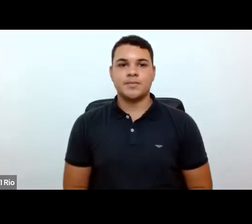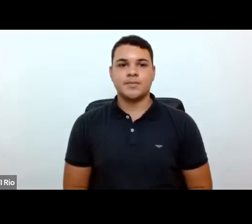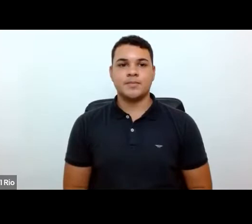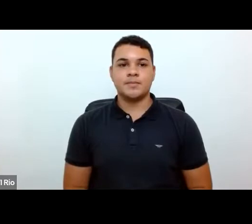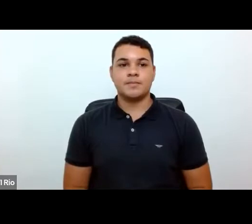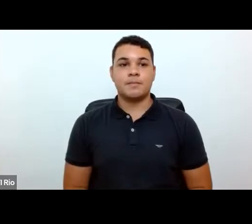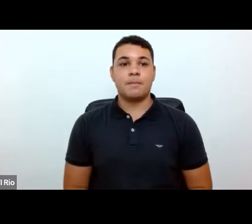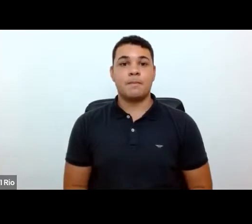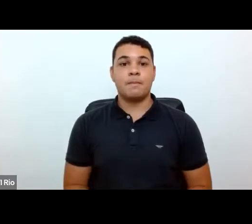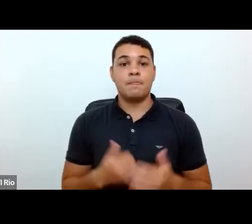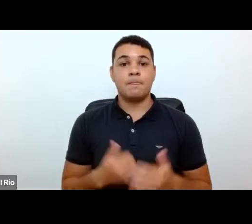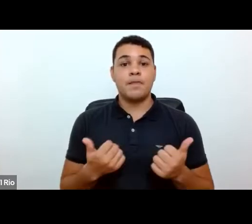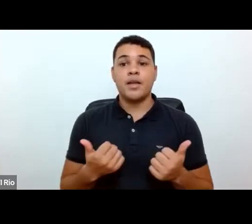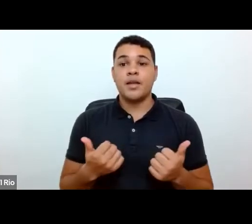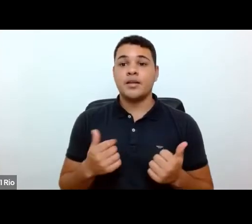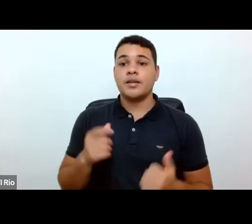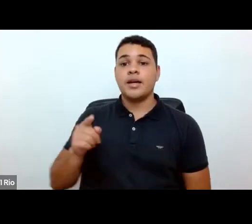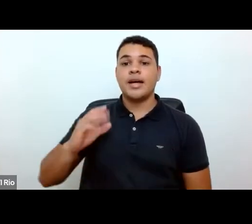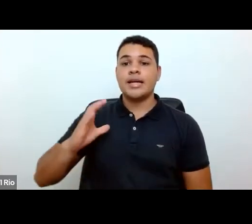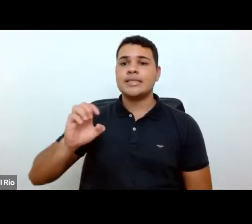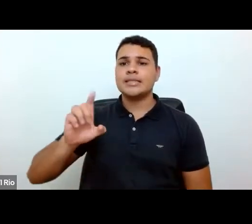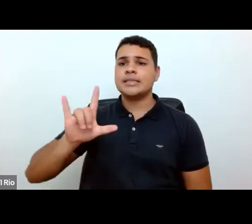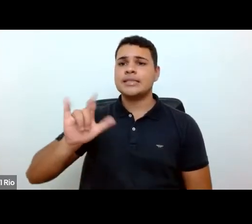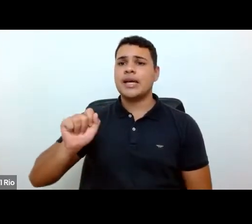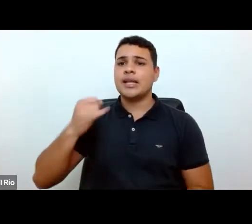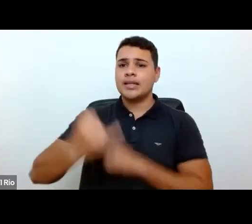A conexão da Célia caiu.